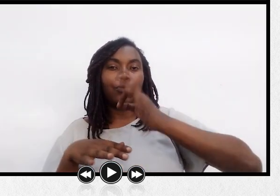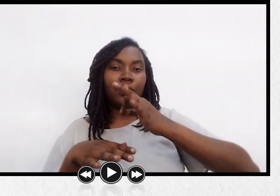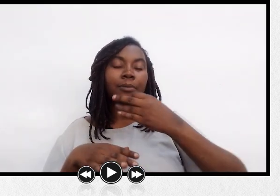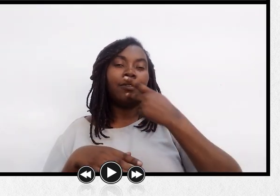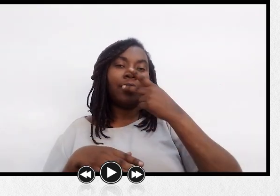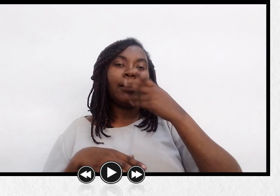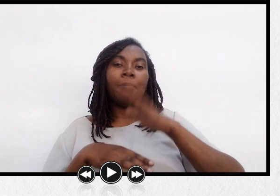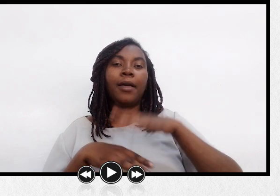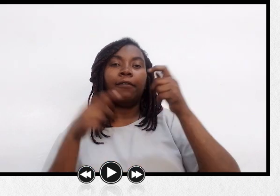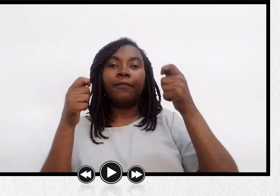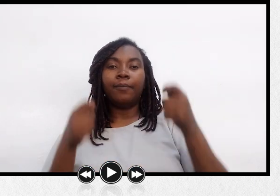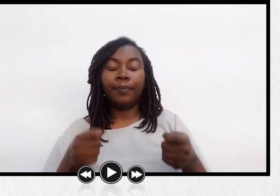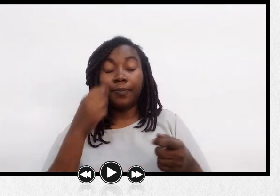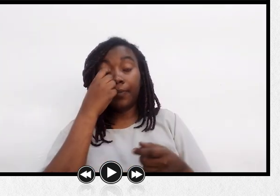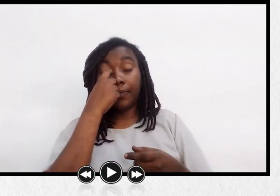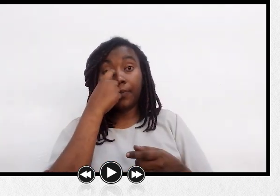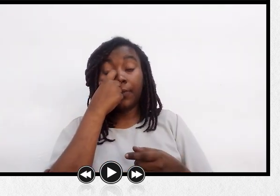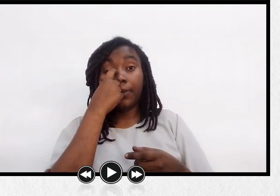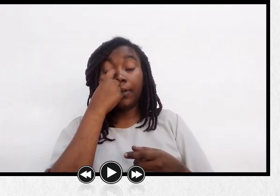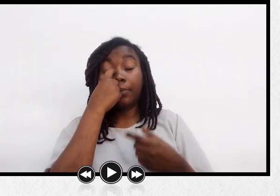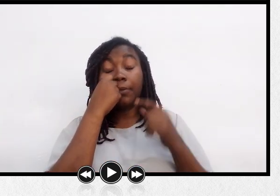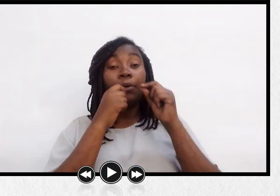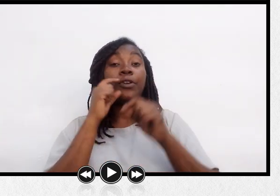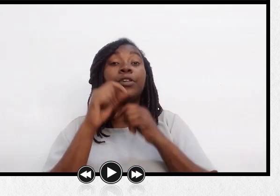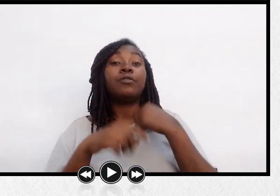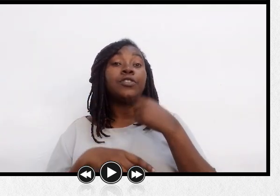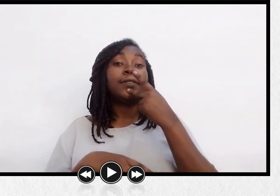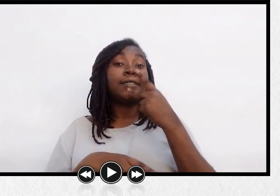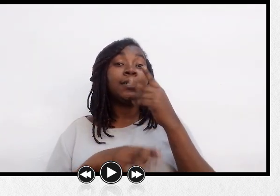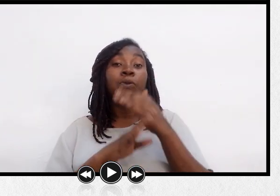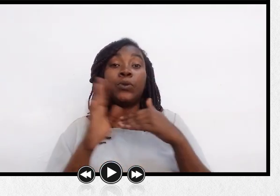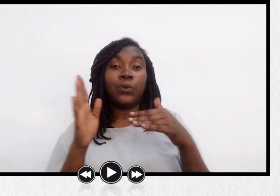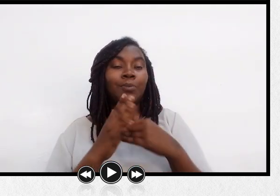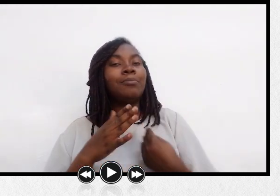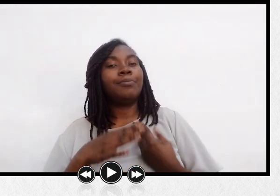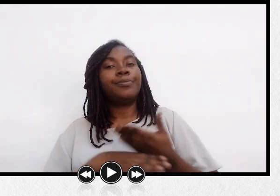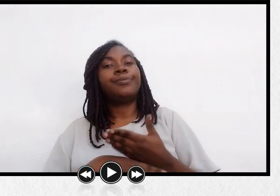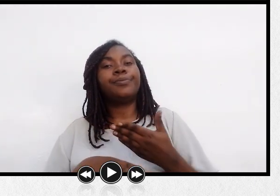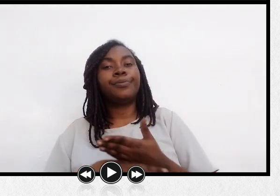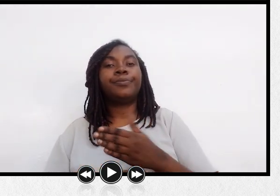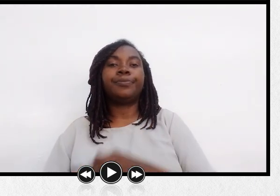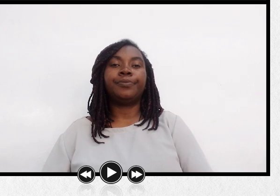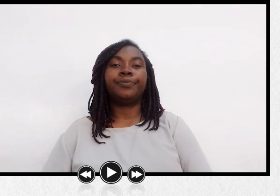falar com mais propriedade. Mas o que eu vou dizer a todos? Participem,